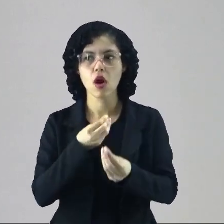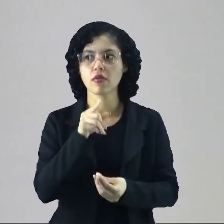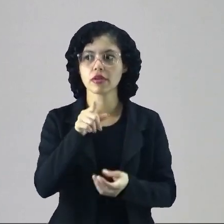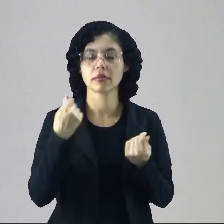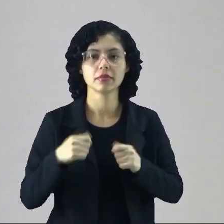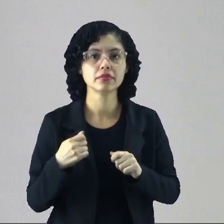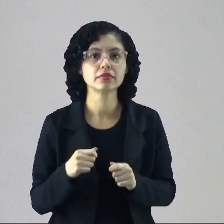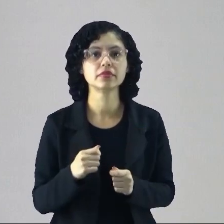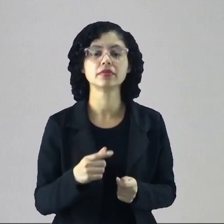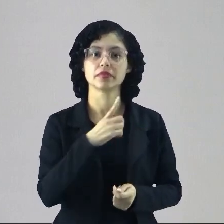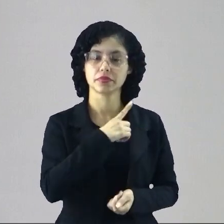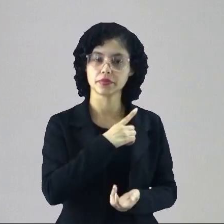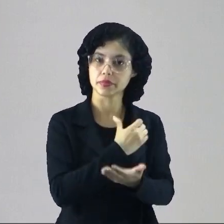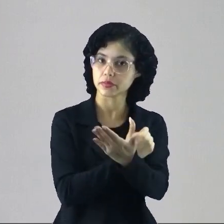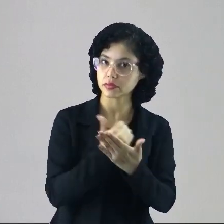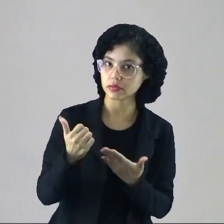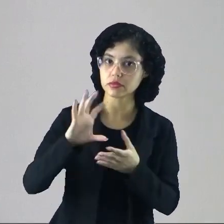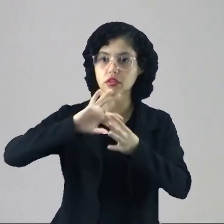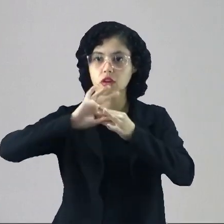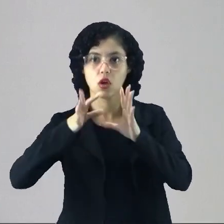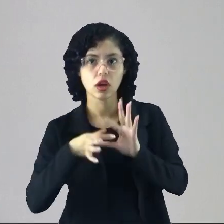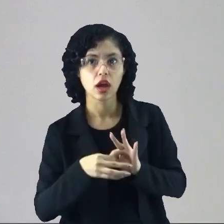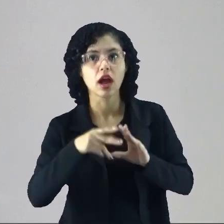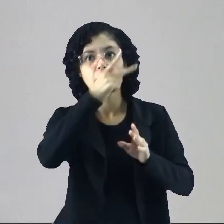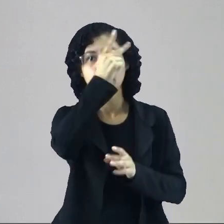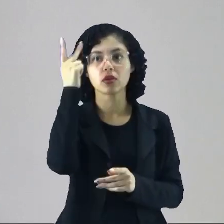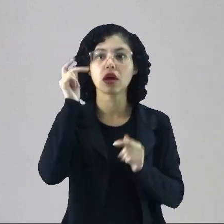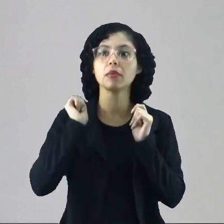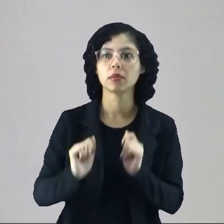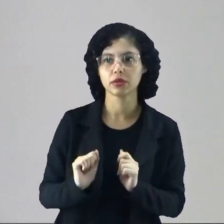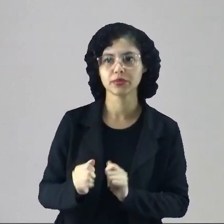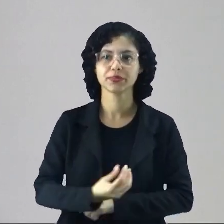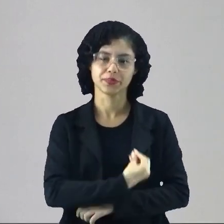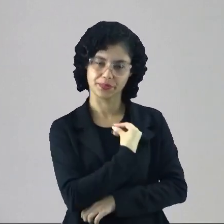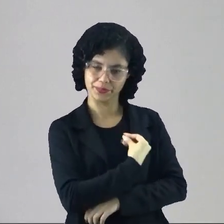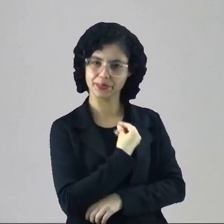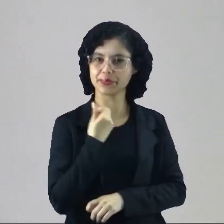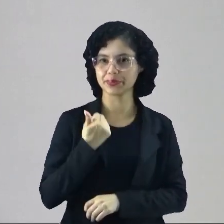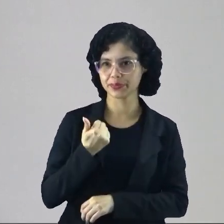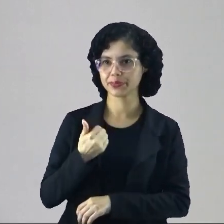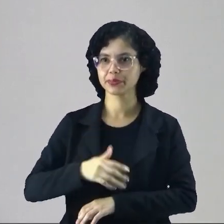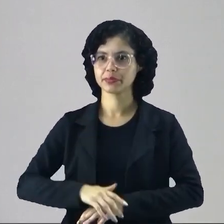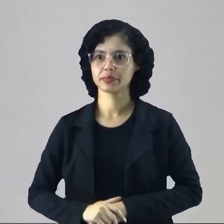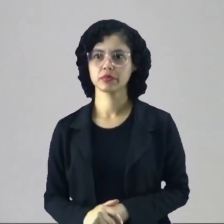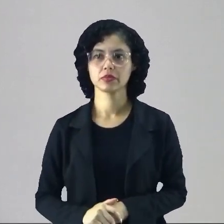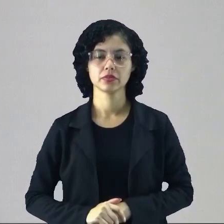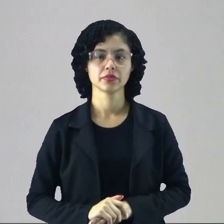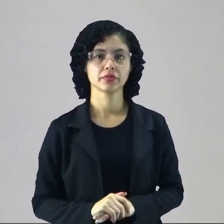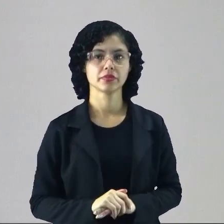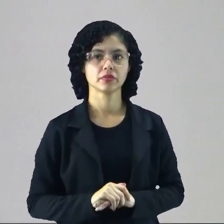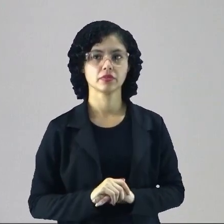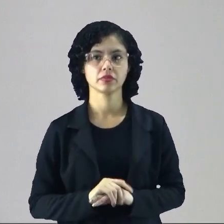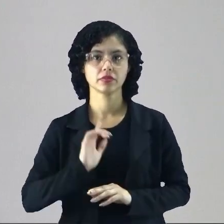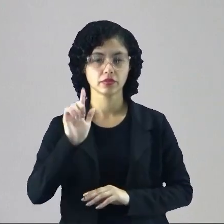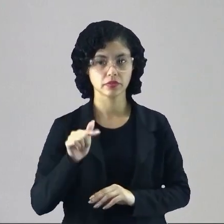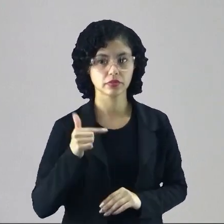agir dentro ali daquele contexto que a pessoa pode estar vivenciando Ok vamos lá então vamos para o próximo vamos